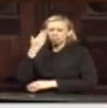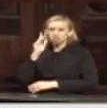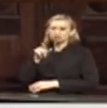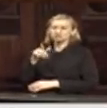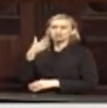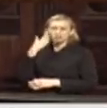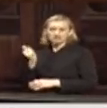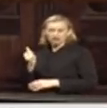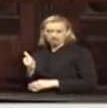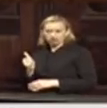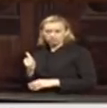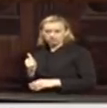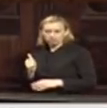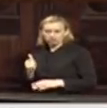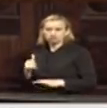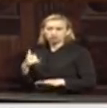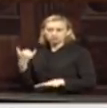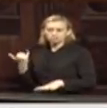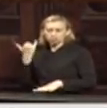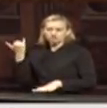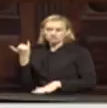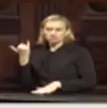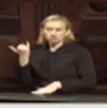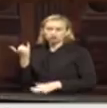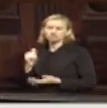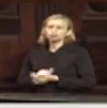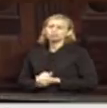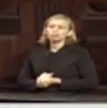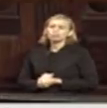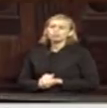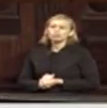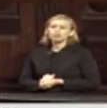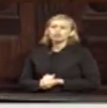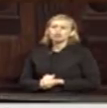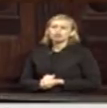disso, e sabe, porque conhece bastante a Zona Oeste,